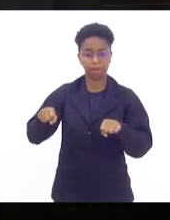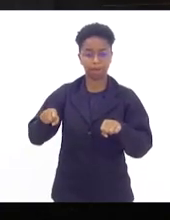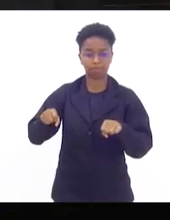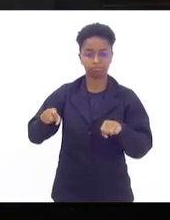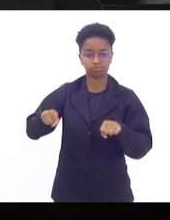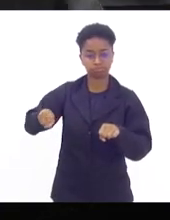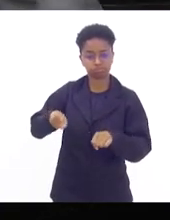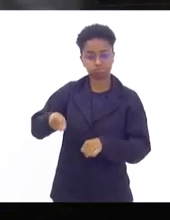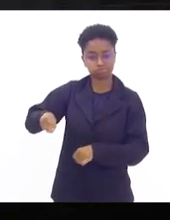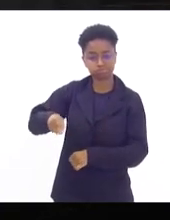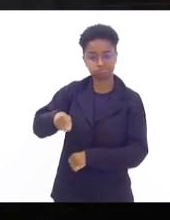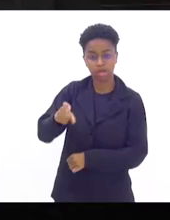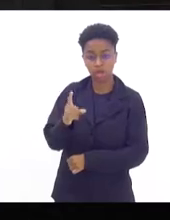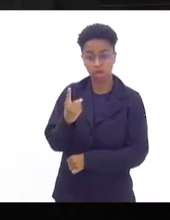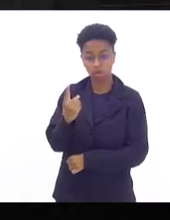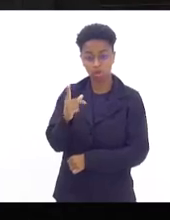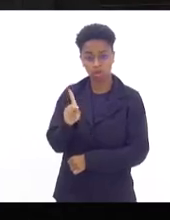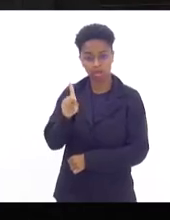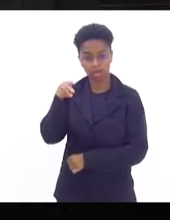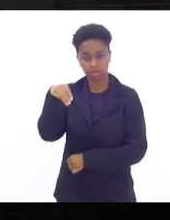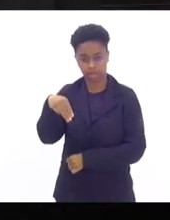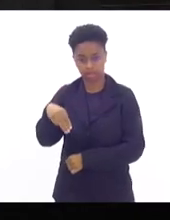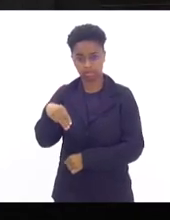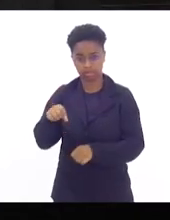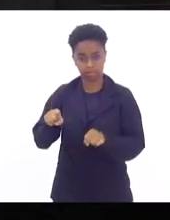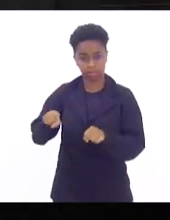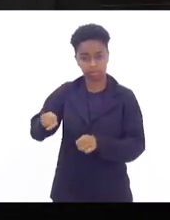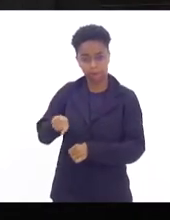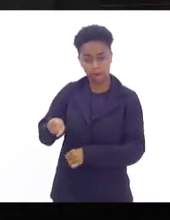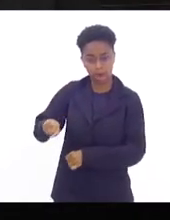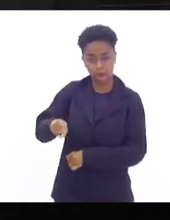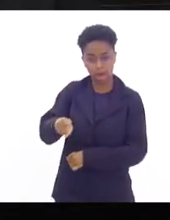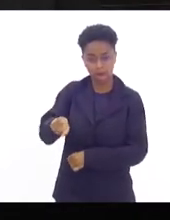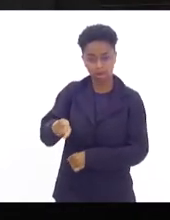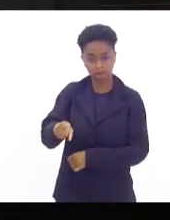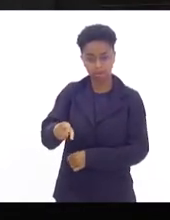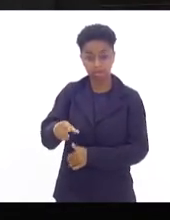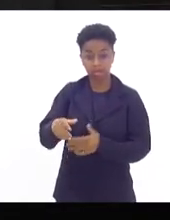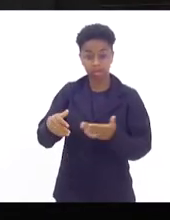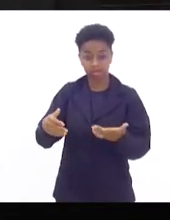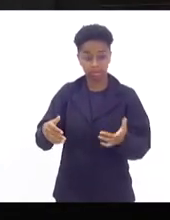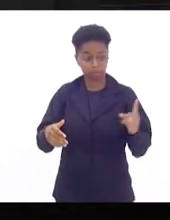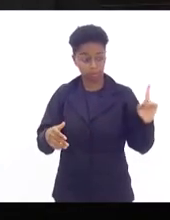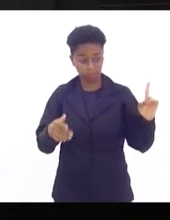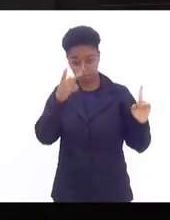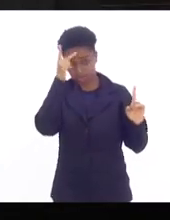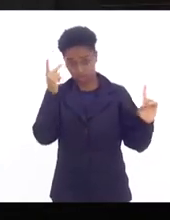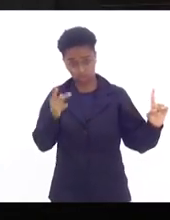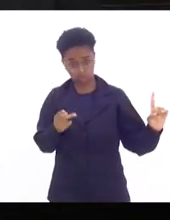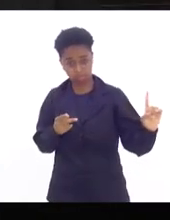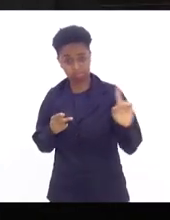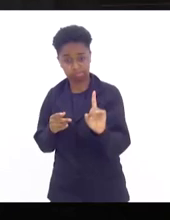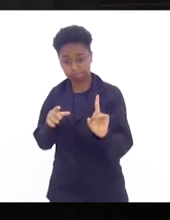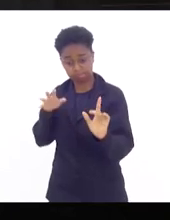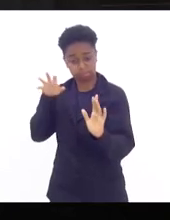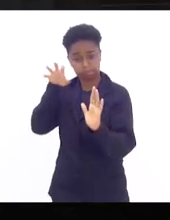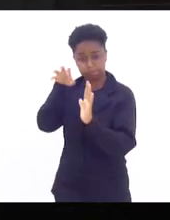1 quilômetro, moto zero, e foi assaltado